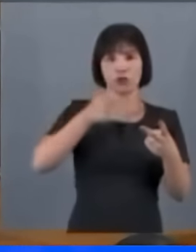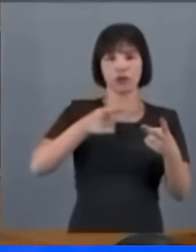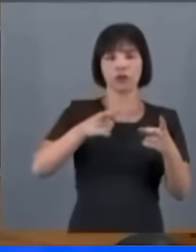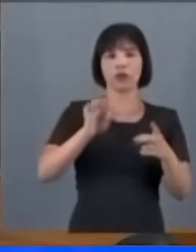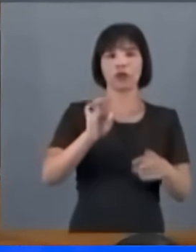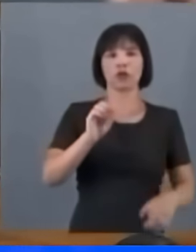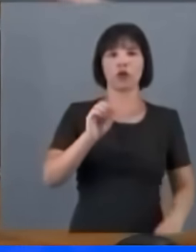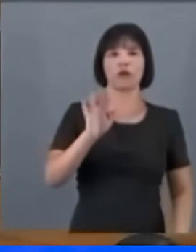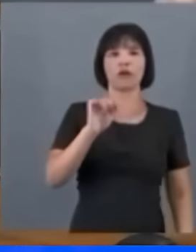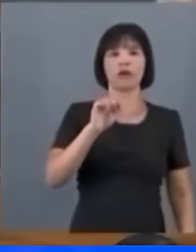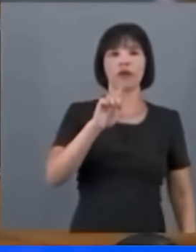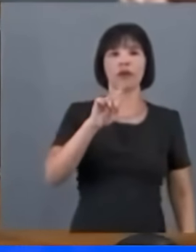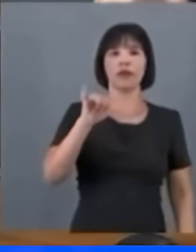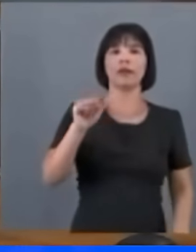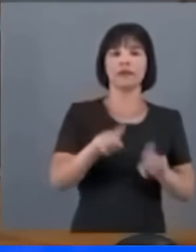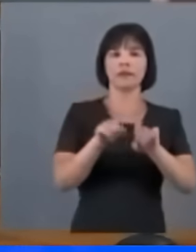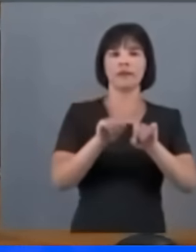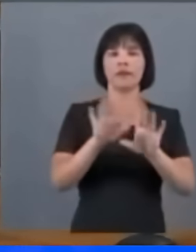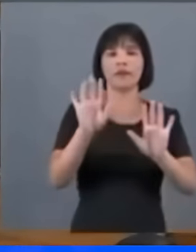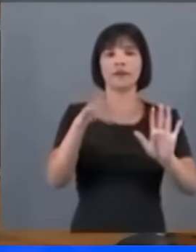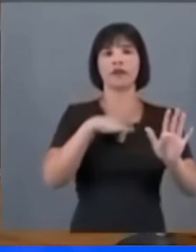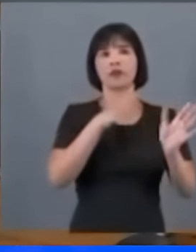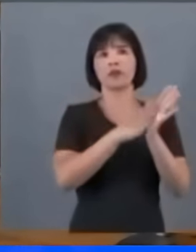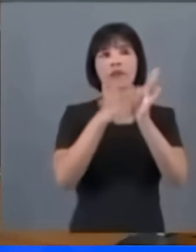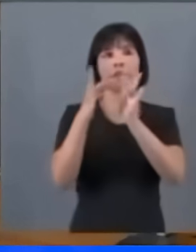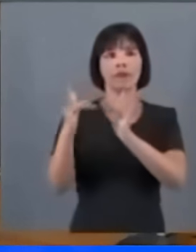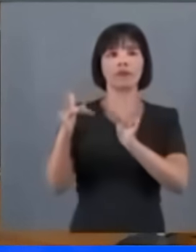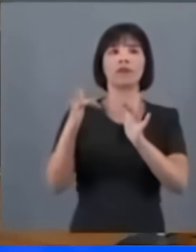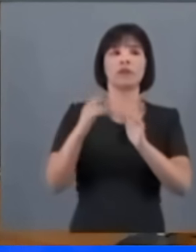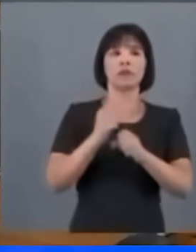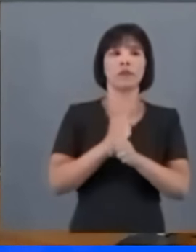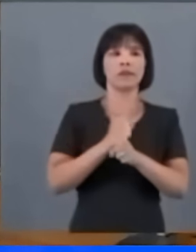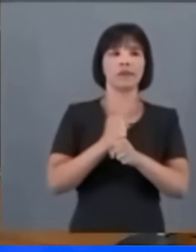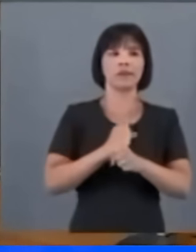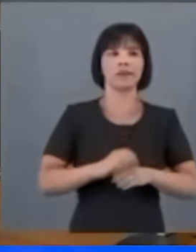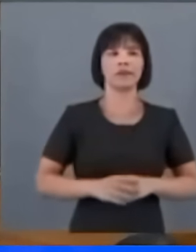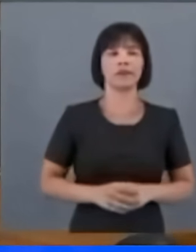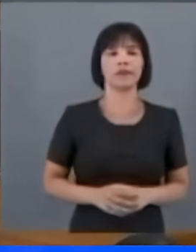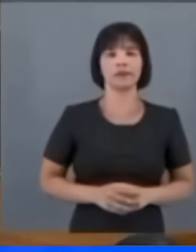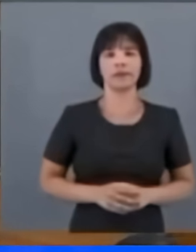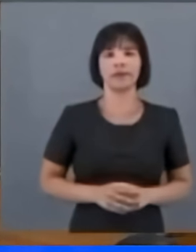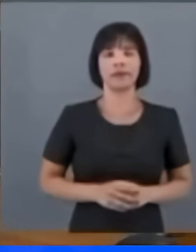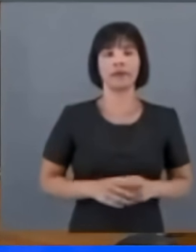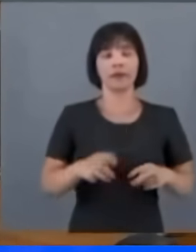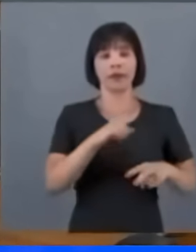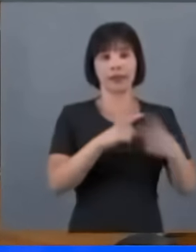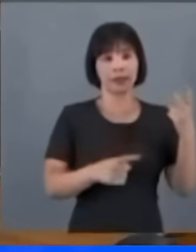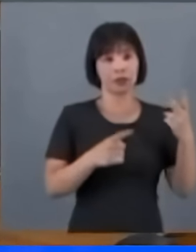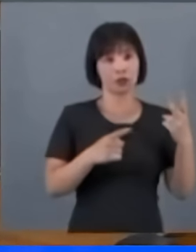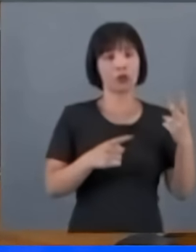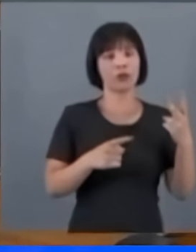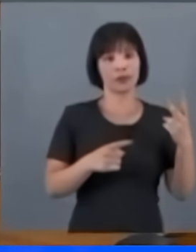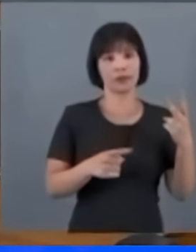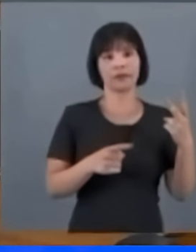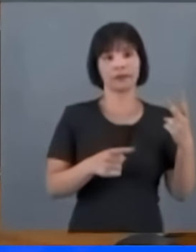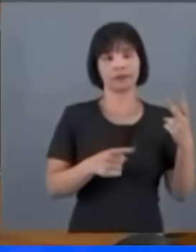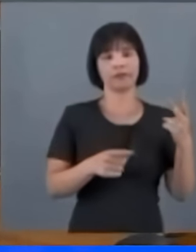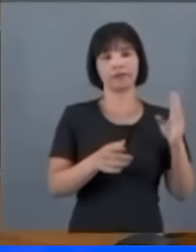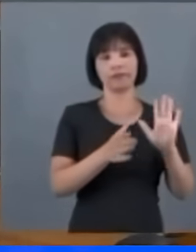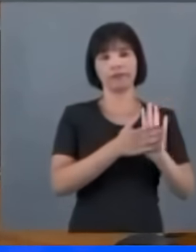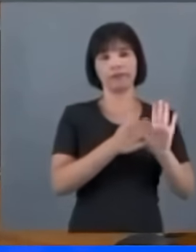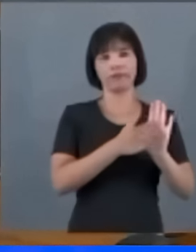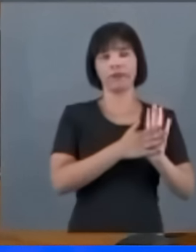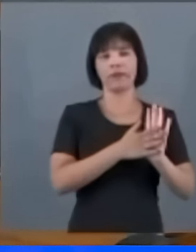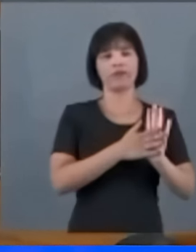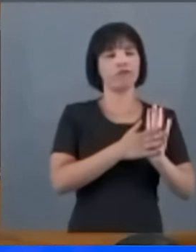do inquérito das fake news, milícias digitais, e esse nome foi se desdobrando ao longo dos anos. Esses dois atos, essas duas ações não